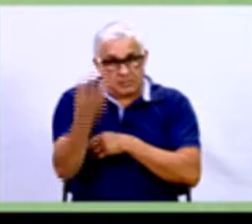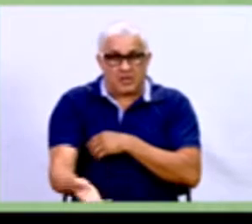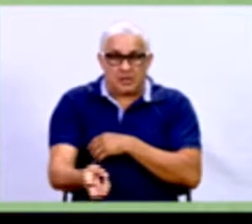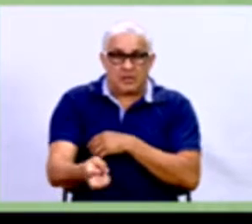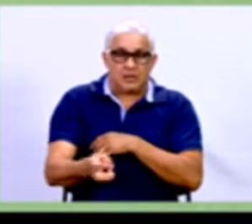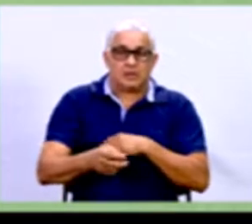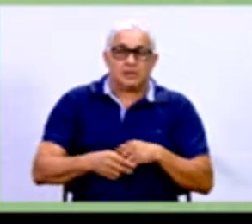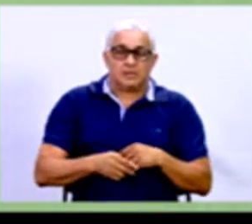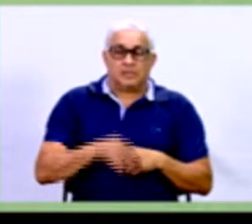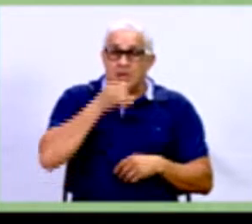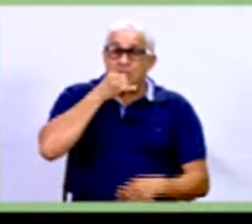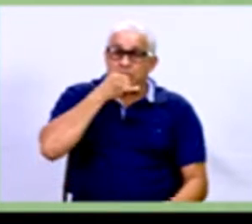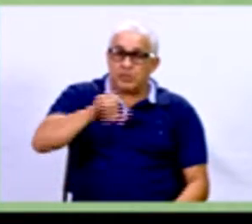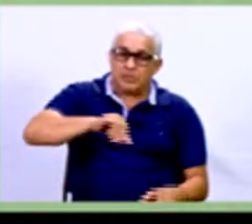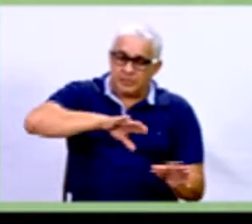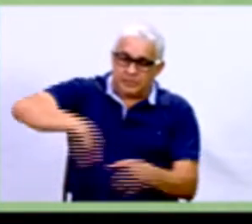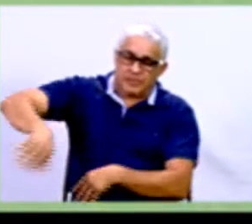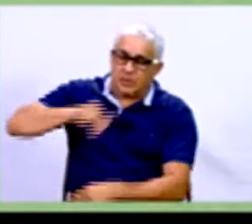choques elétricos.